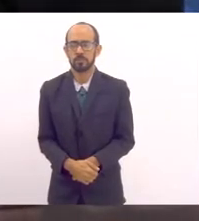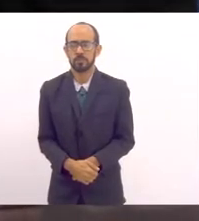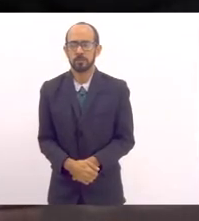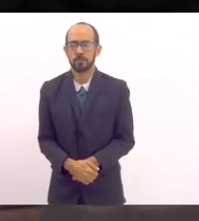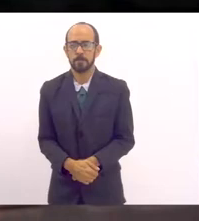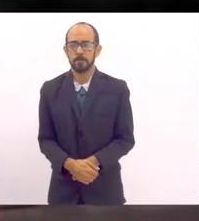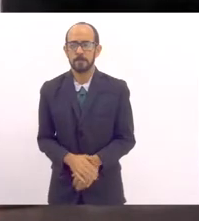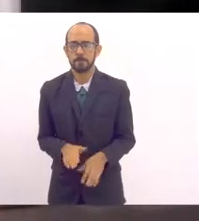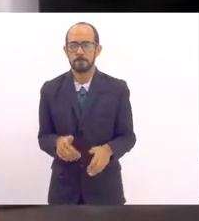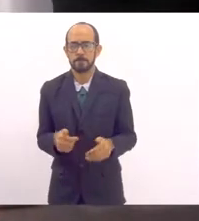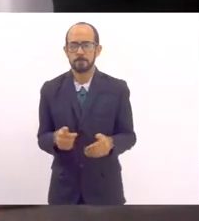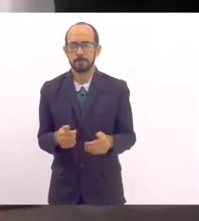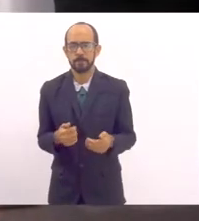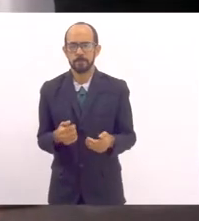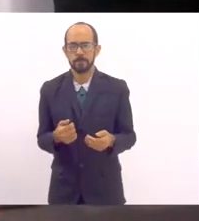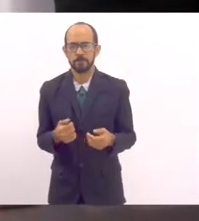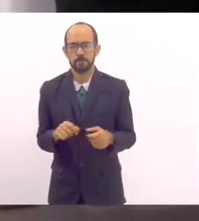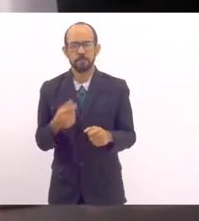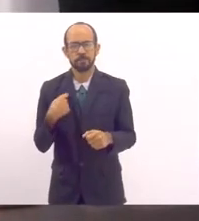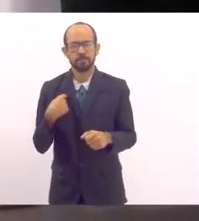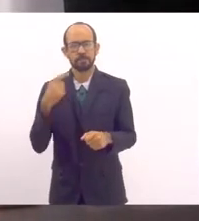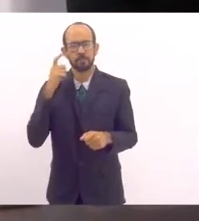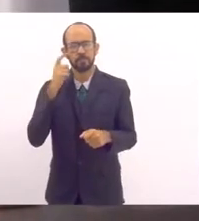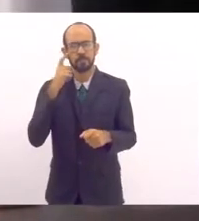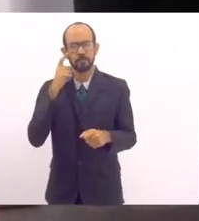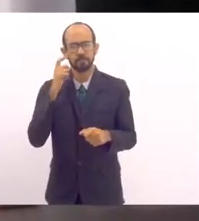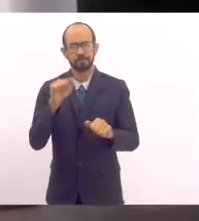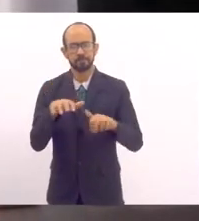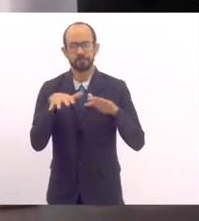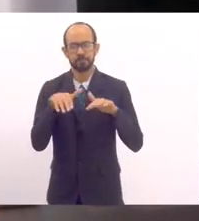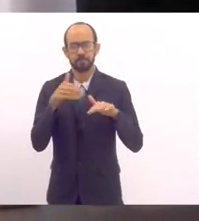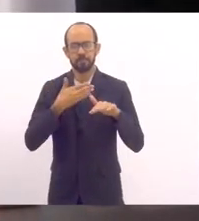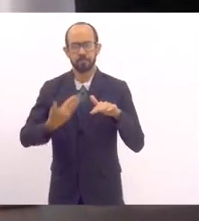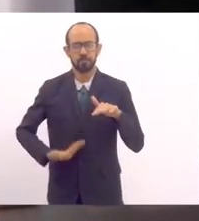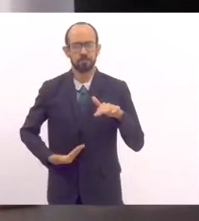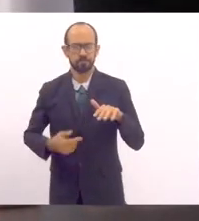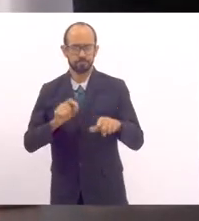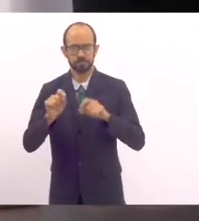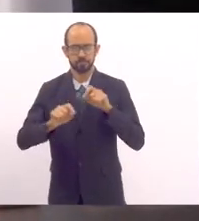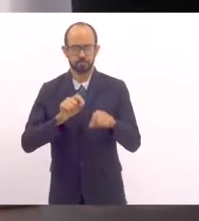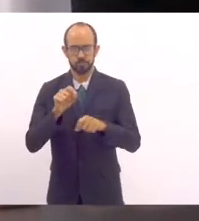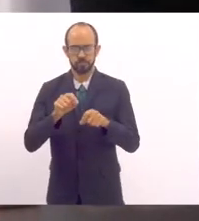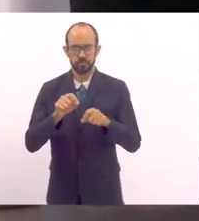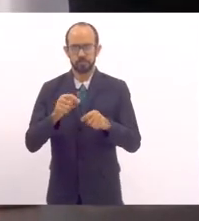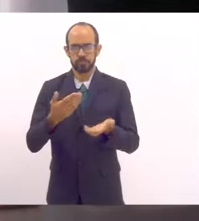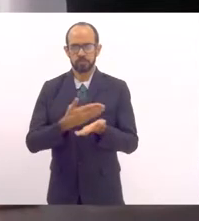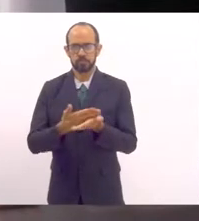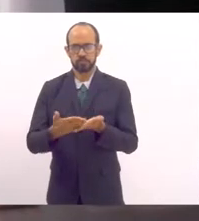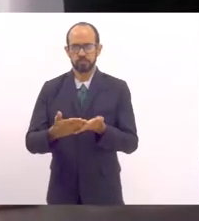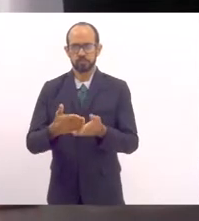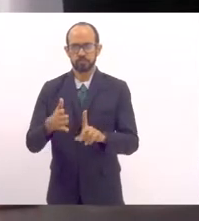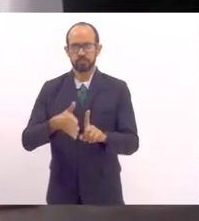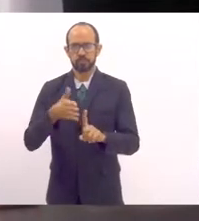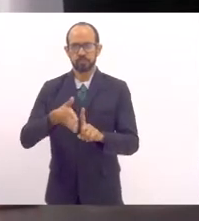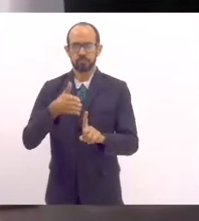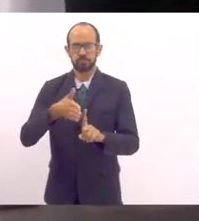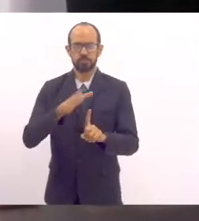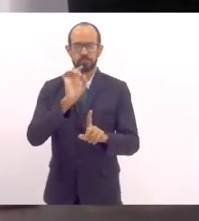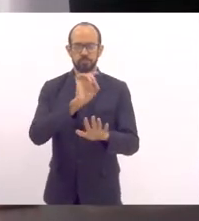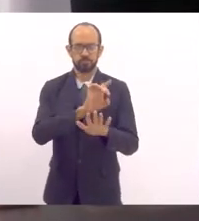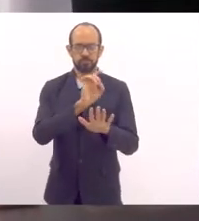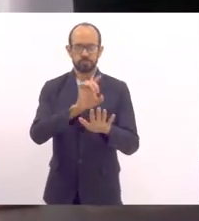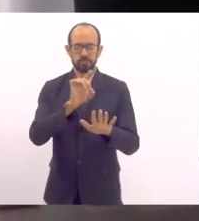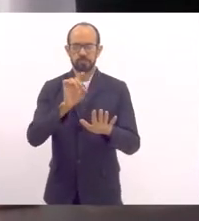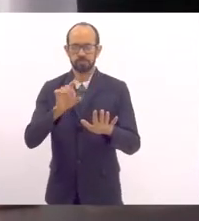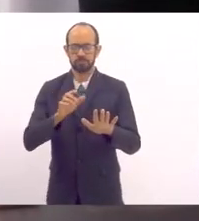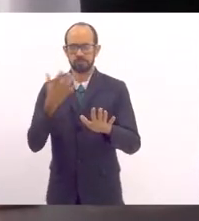Como eu estou pensando em decorrer com esta audiência pública? Vou passar a fala agora para iniciarmos a ouvir cada um que queira